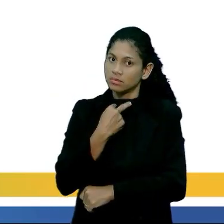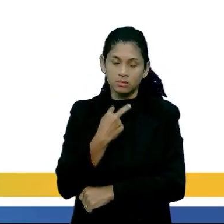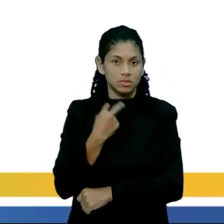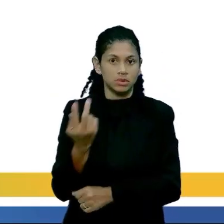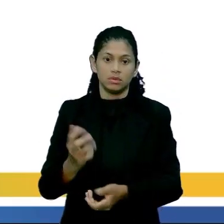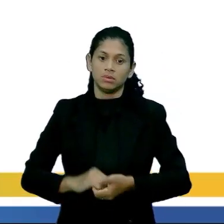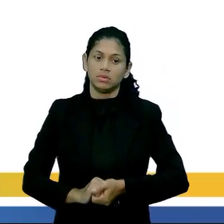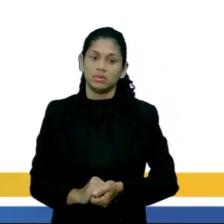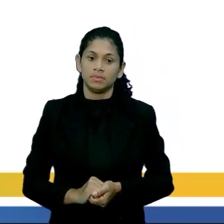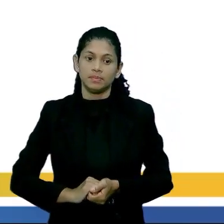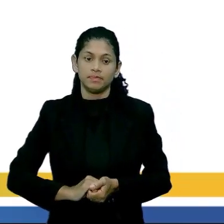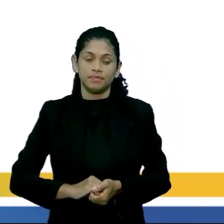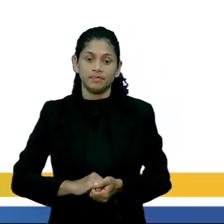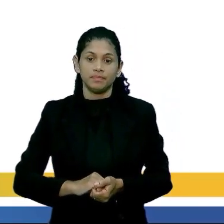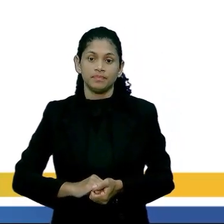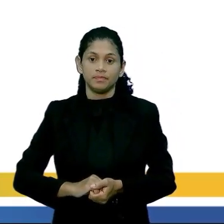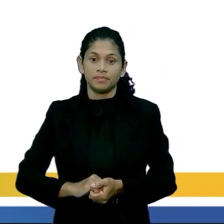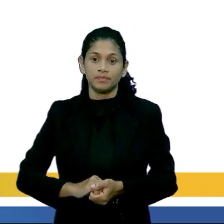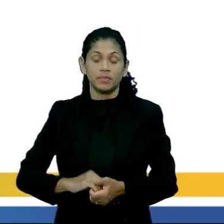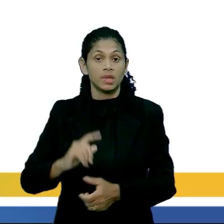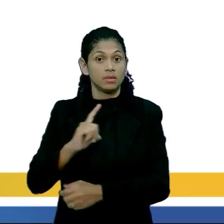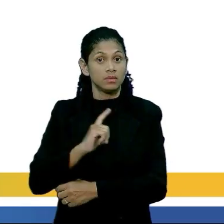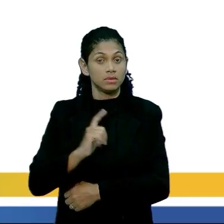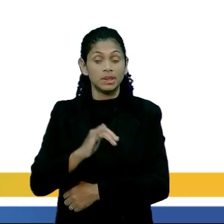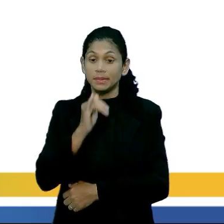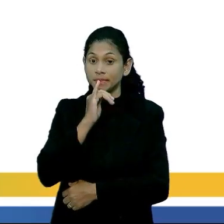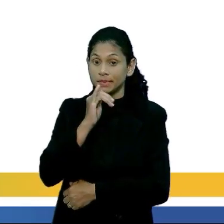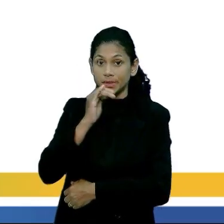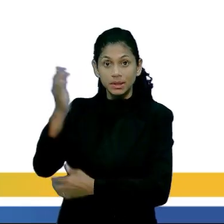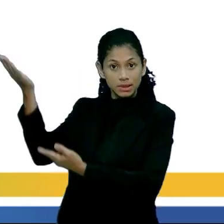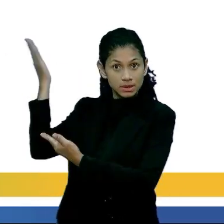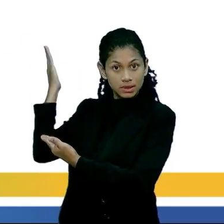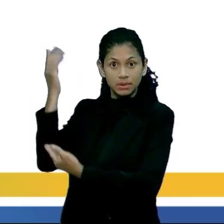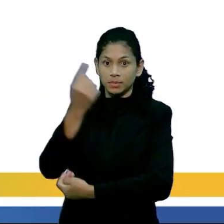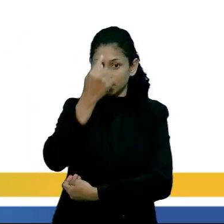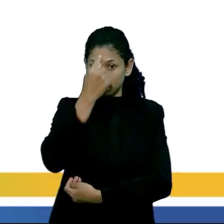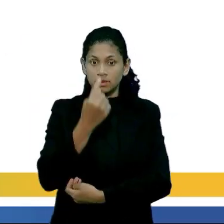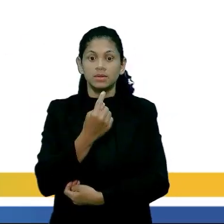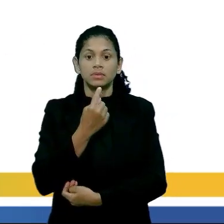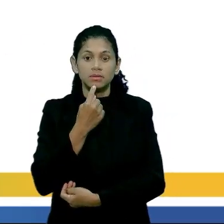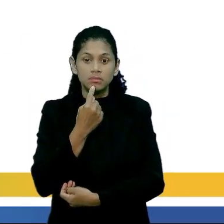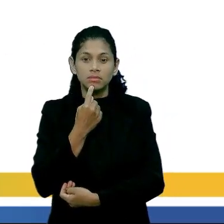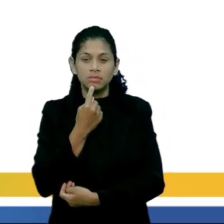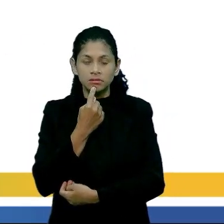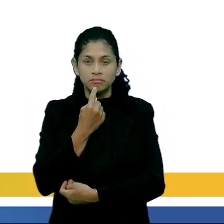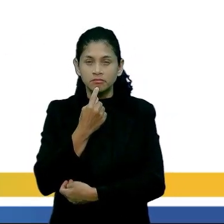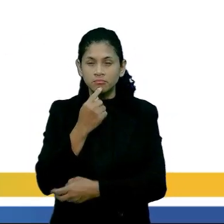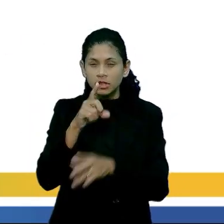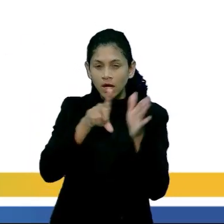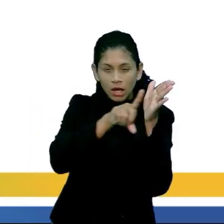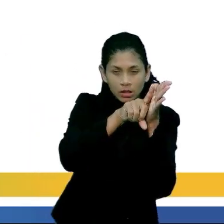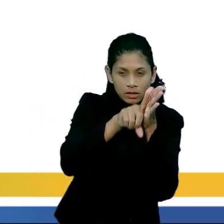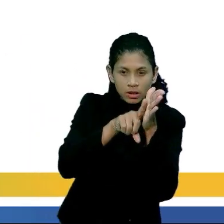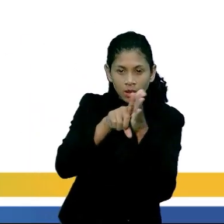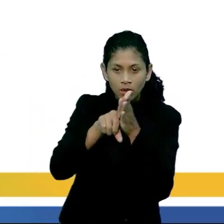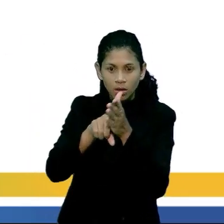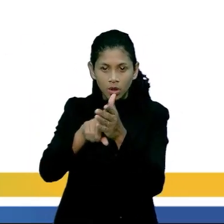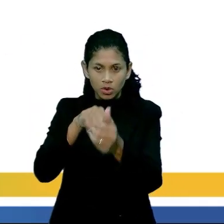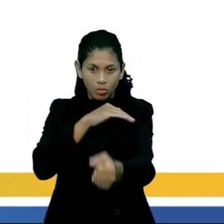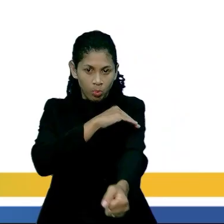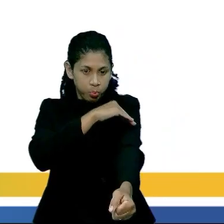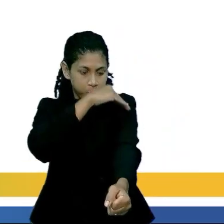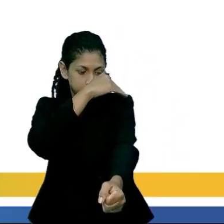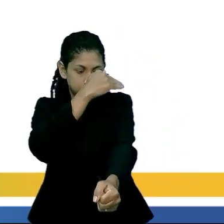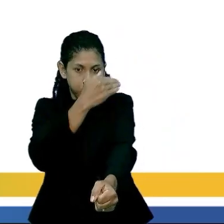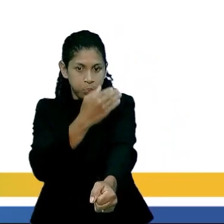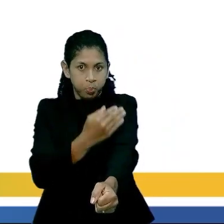o doping. E aí aqui nós temos a exemplificação dos resultados, dos efeitos. Vejam, analisem todo esse conceito, toda essa